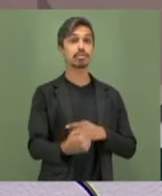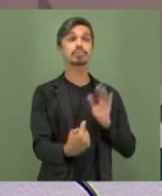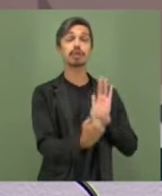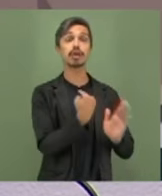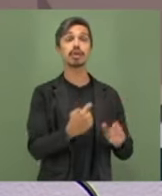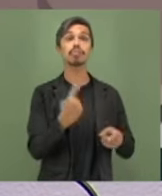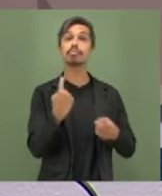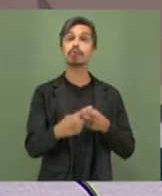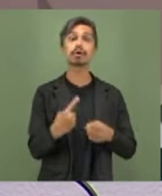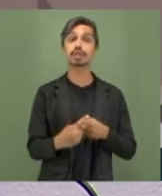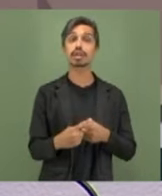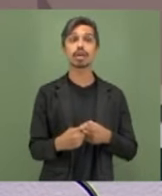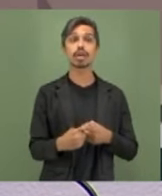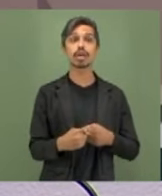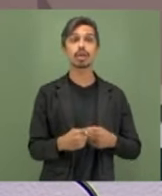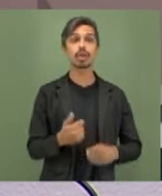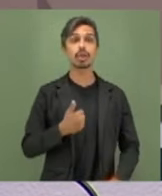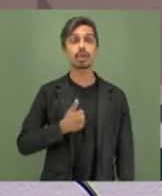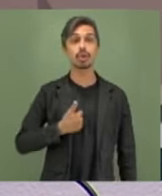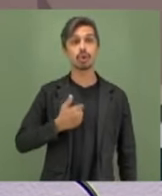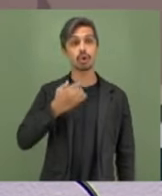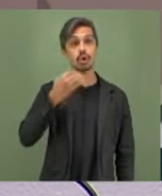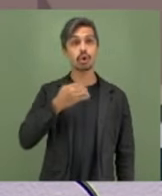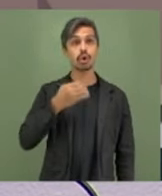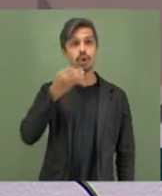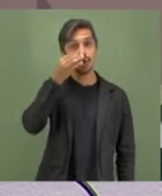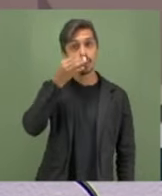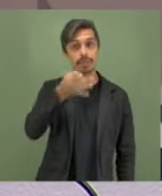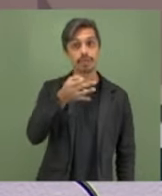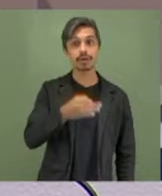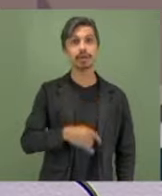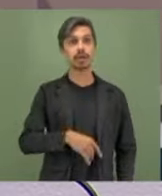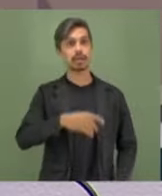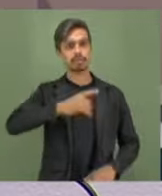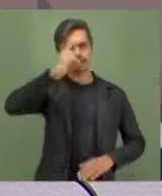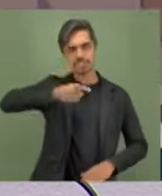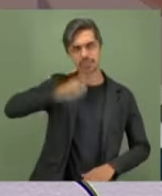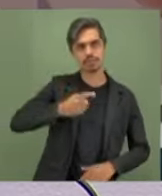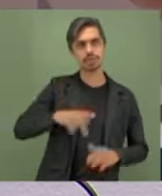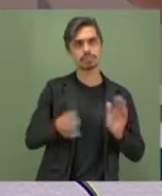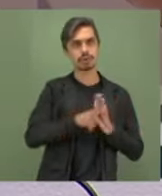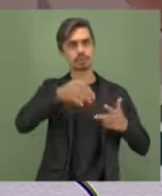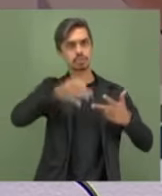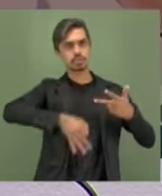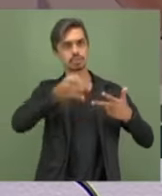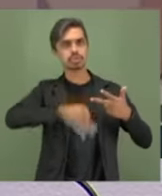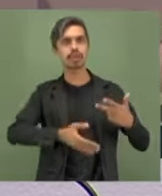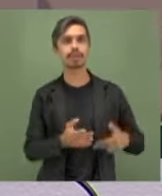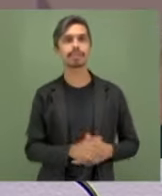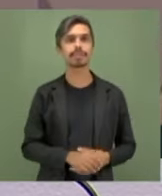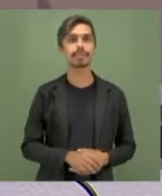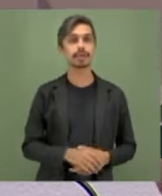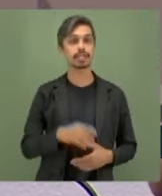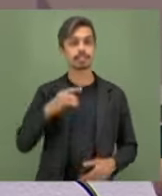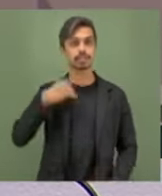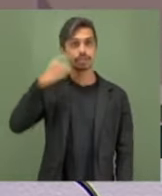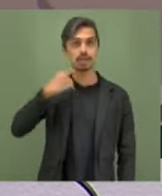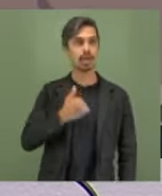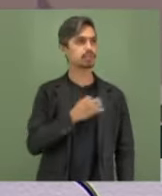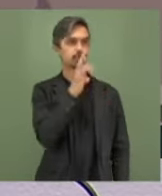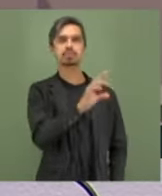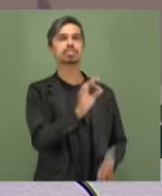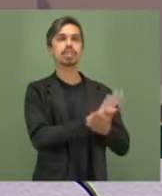você é da opinião que o Brasil vive uma ditadura do judiciário. E nessa altura, bem aconselhado pelo meu advogado, não respondi a nenhuma